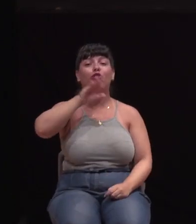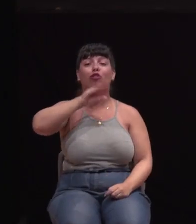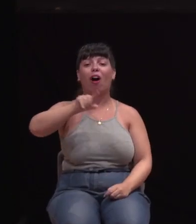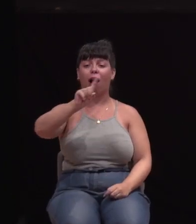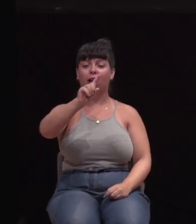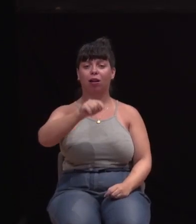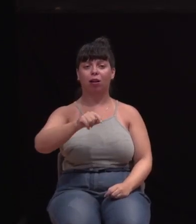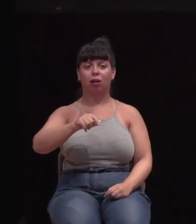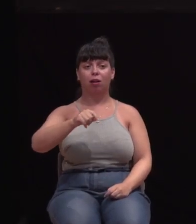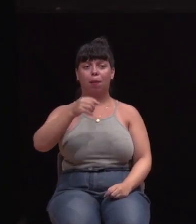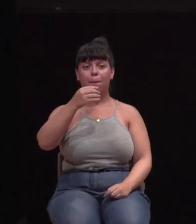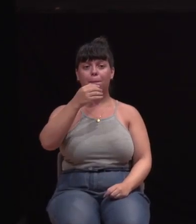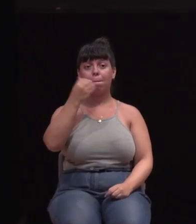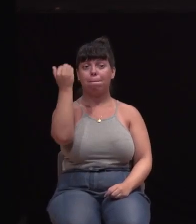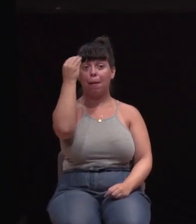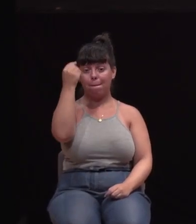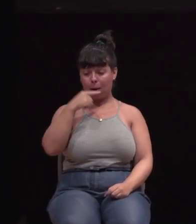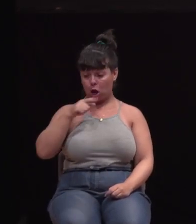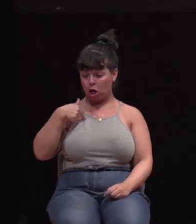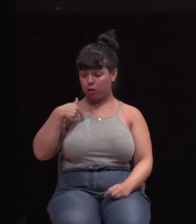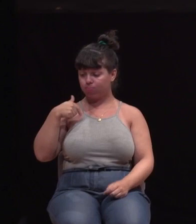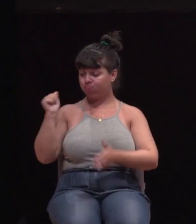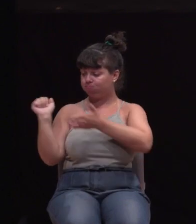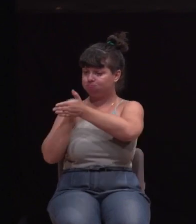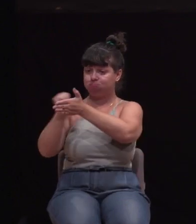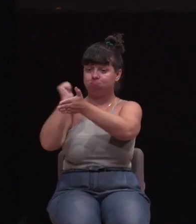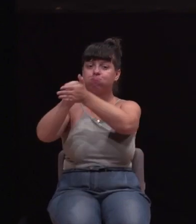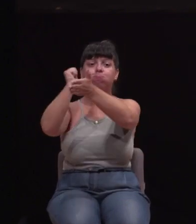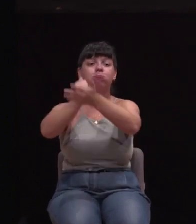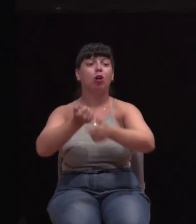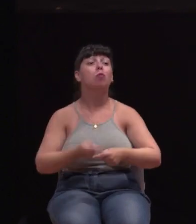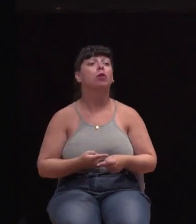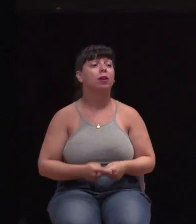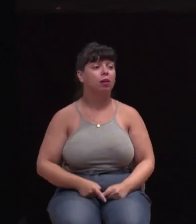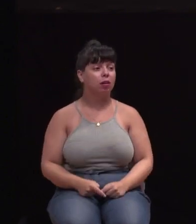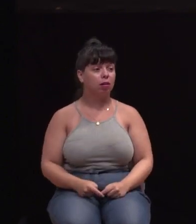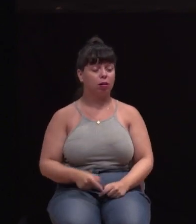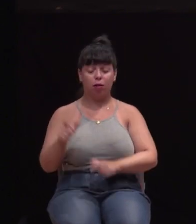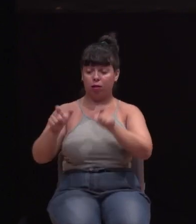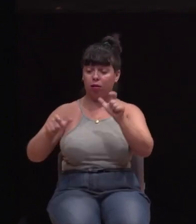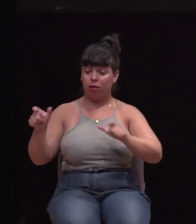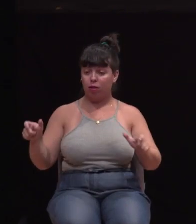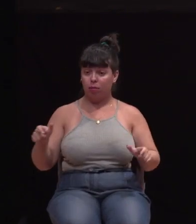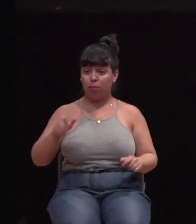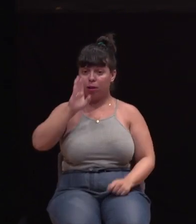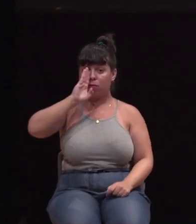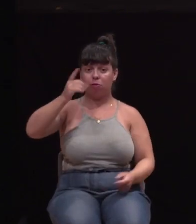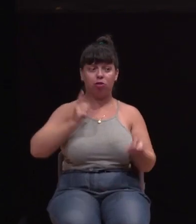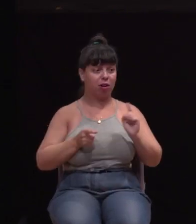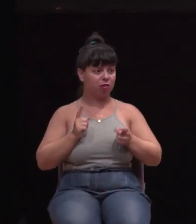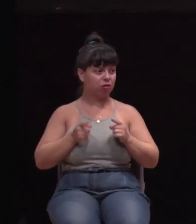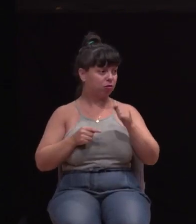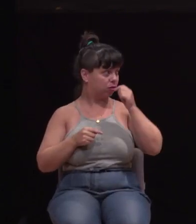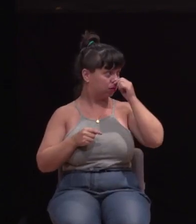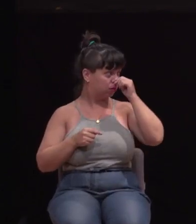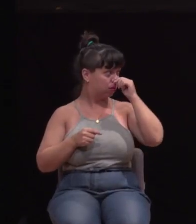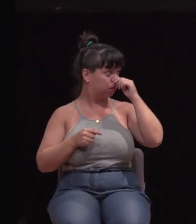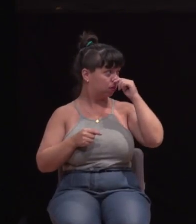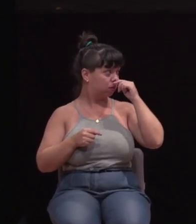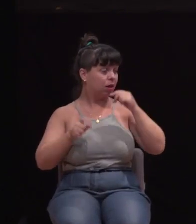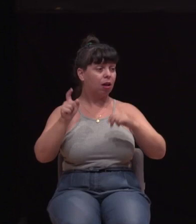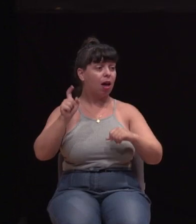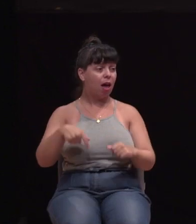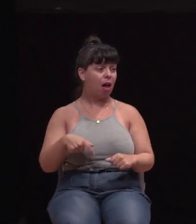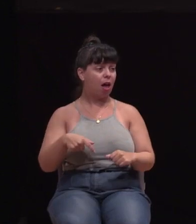esteja inscrita? Porque a população T, sobretudo as travestis, no Brasil, são a caixa preta da